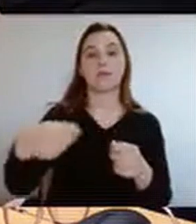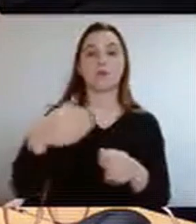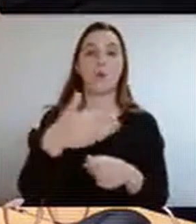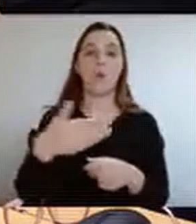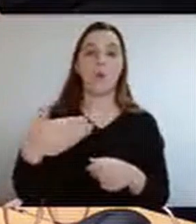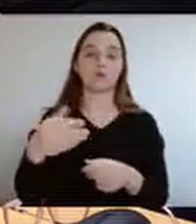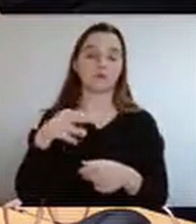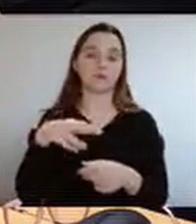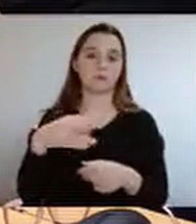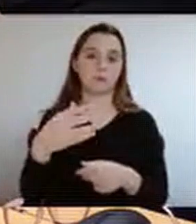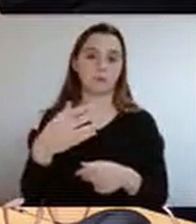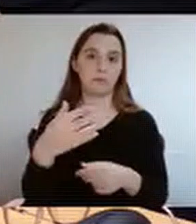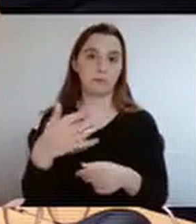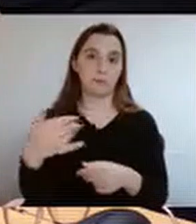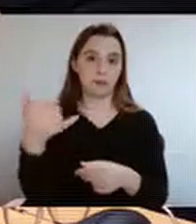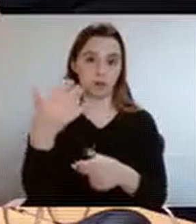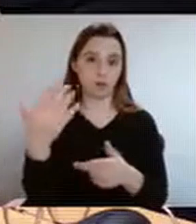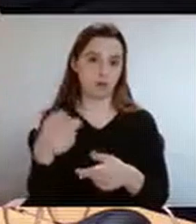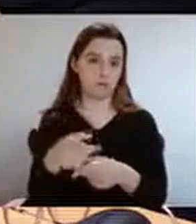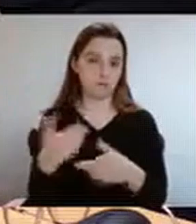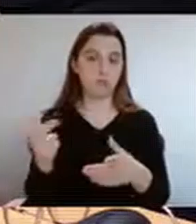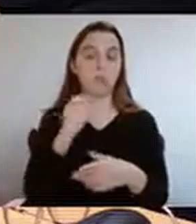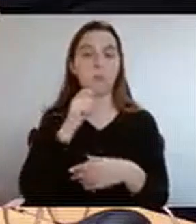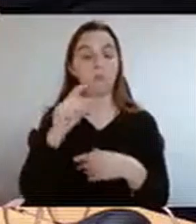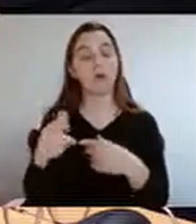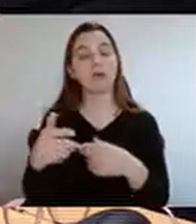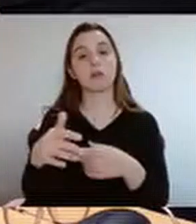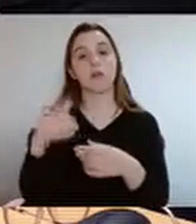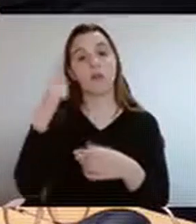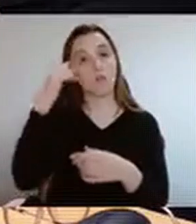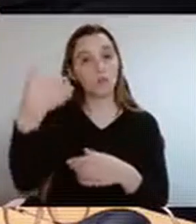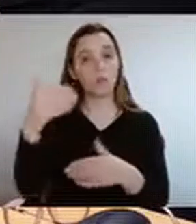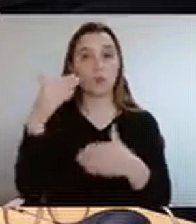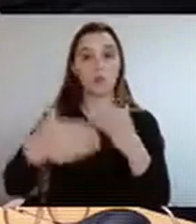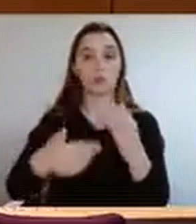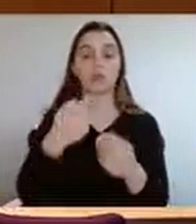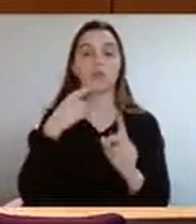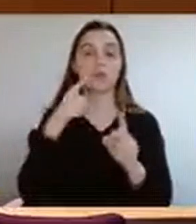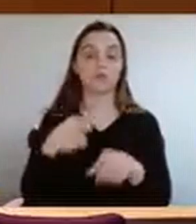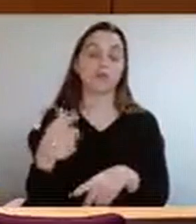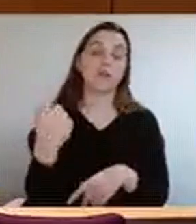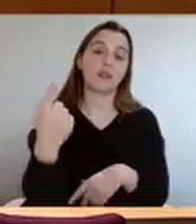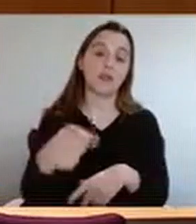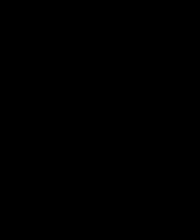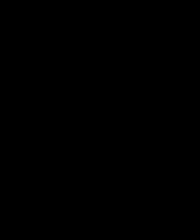portanto, isto pode-se repetir noutras situações no futuro e carece de melhor fiscalização. Muito obrigada.